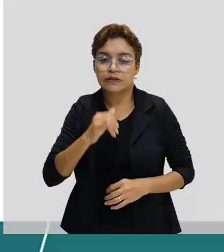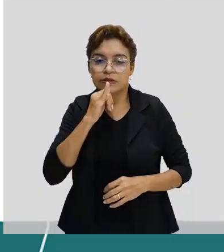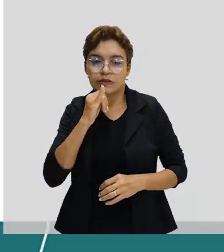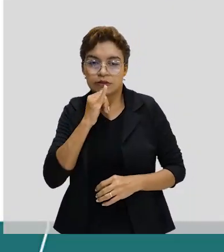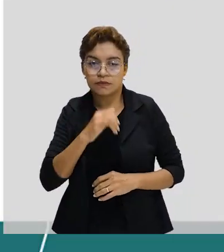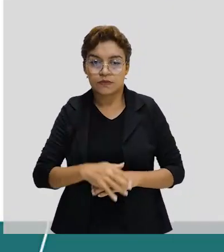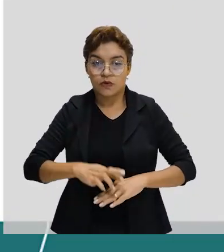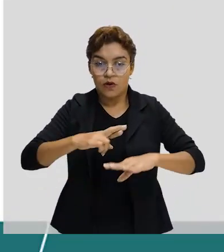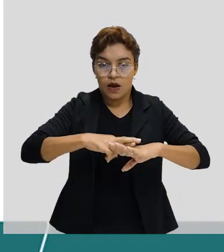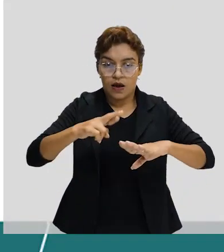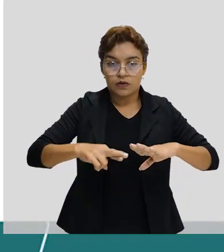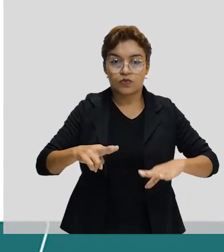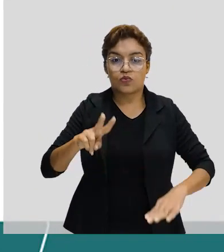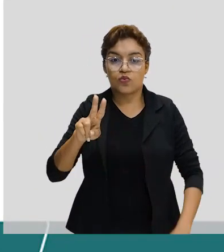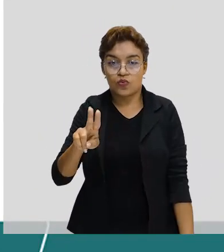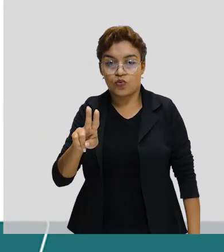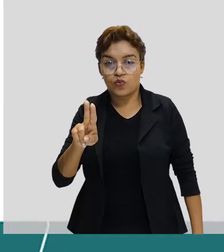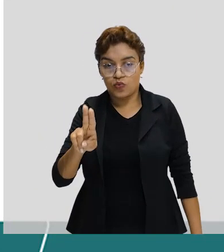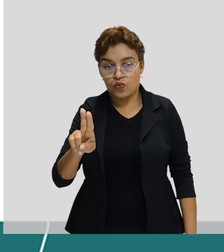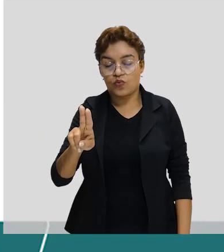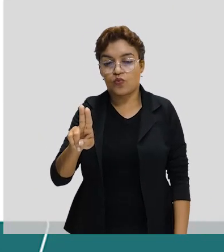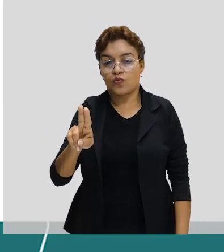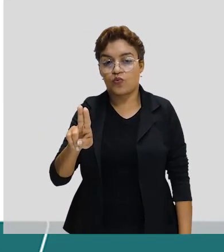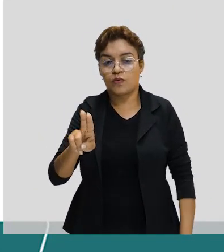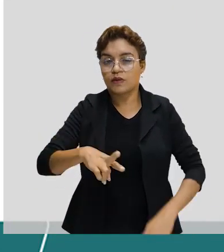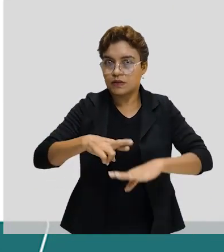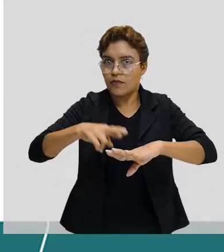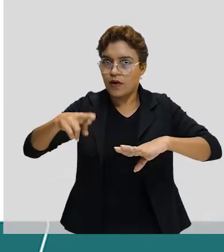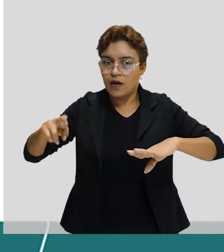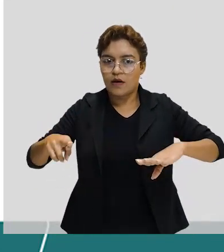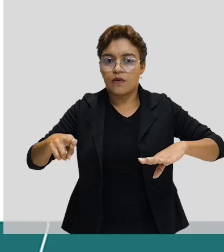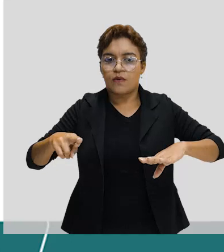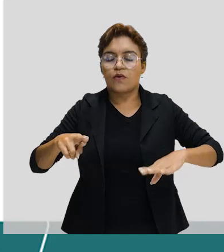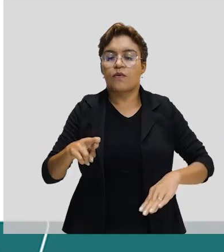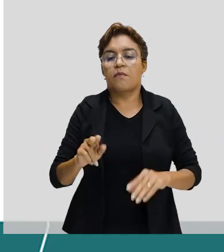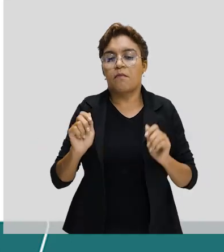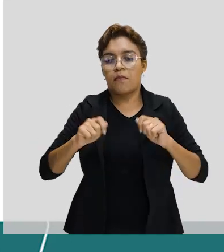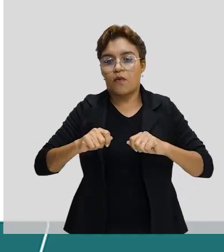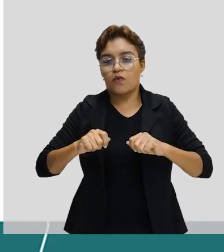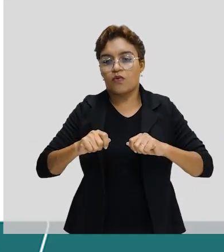os raios UV. Eles podem ser UVA ou